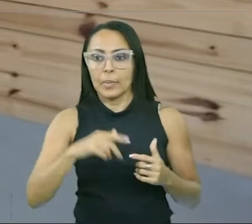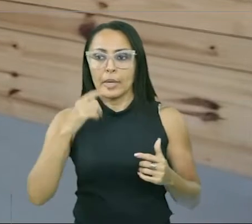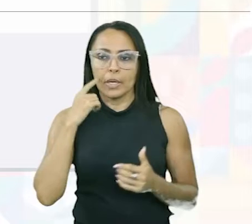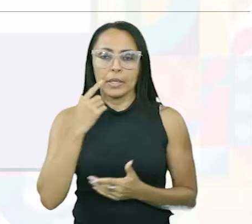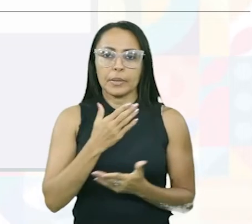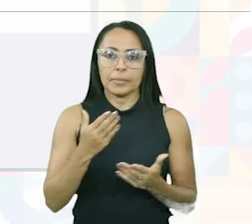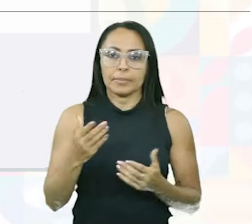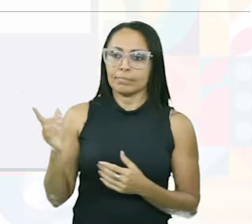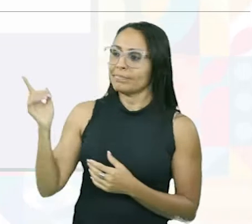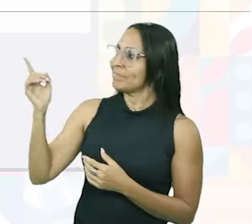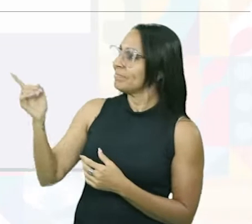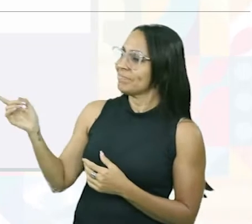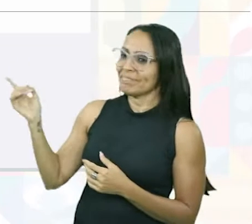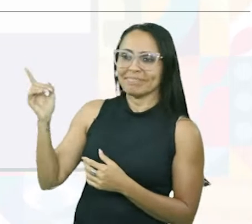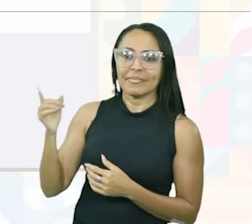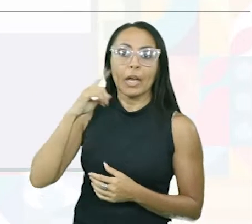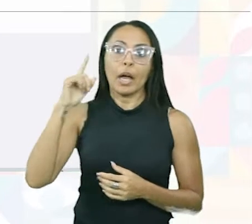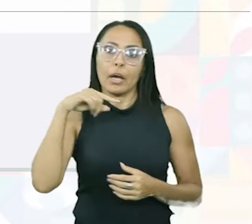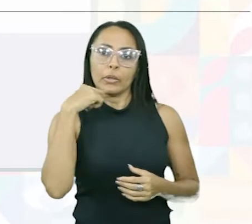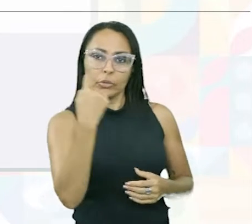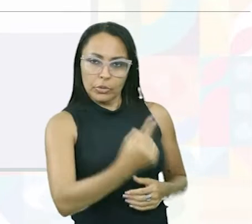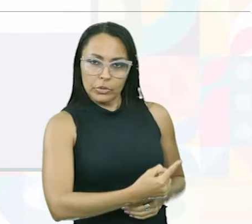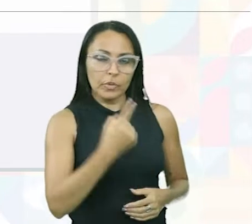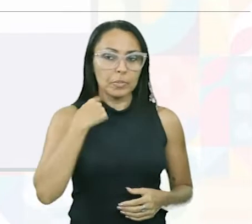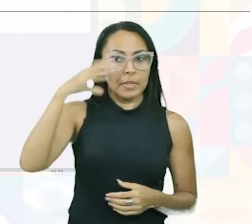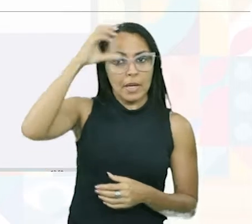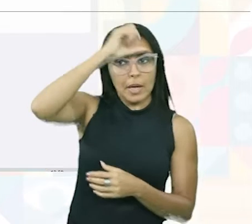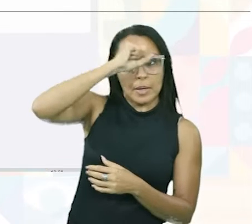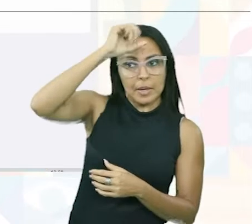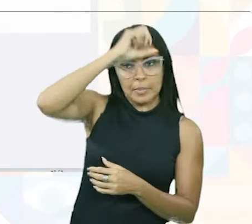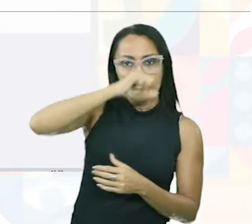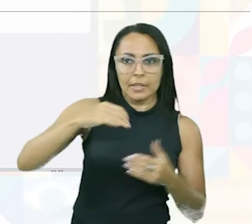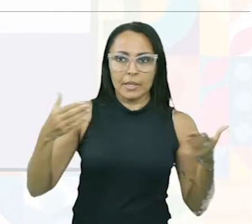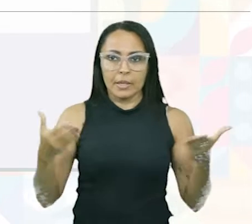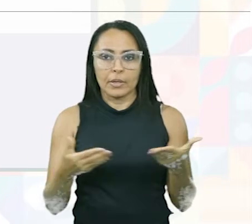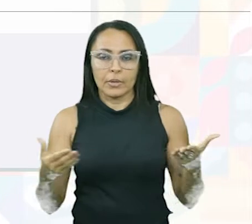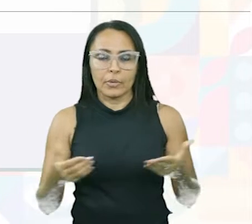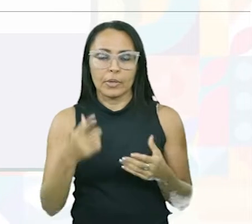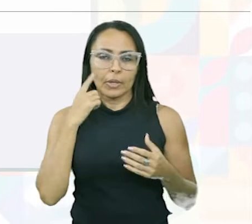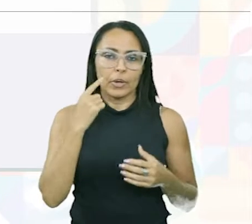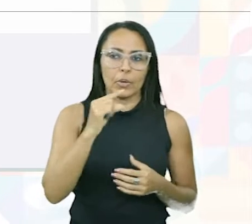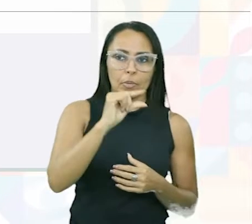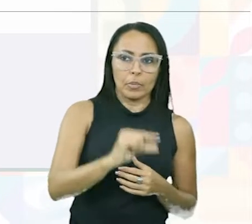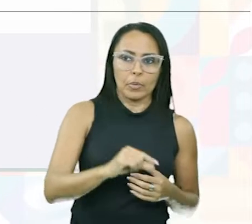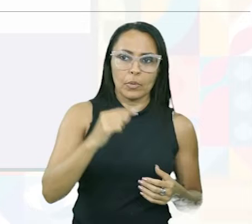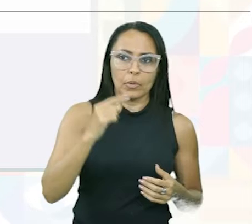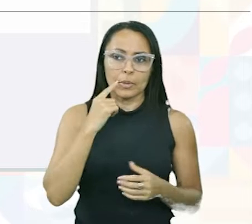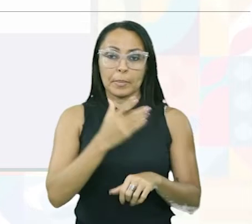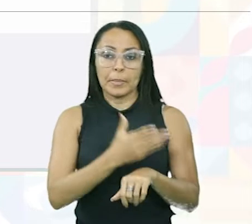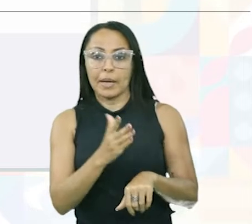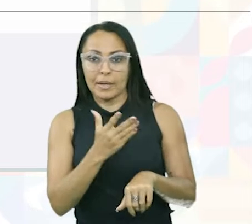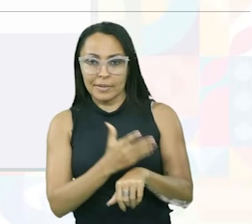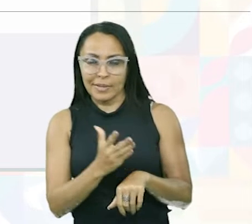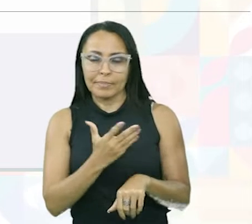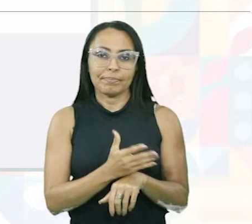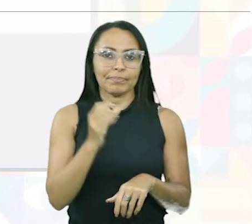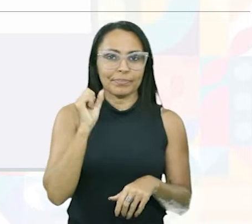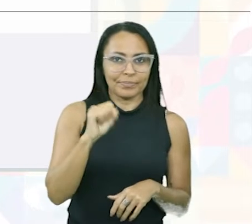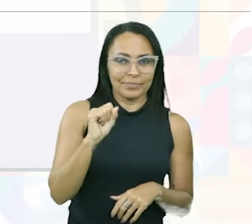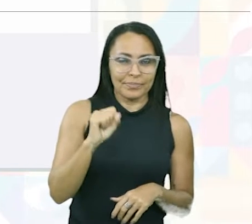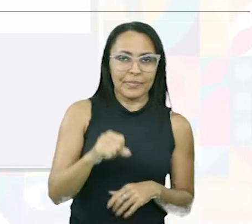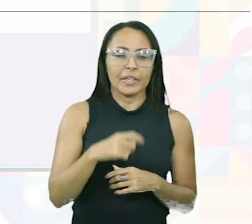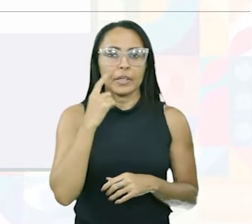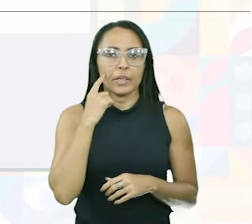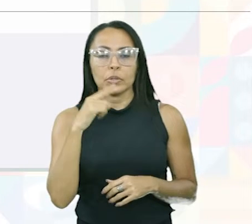SketchUp. Estudante, agora nós vamos aprender um pouco do SketchUp na prática, certo?